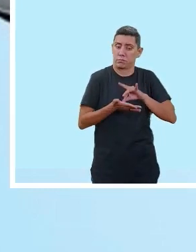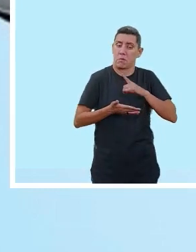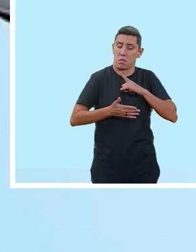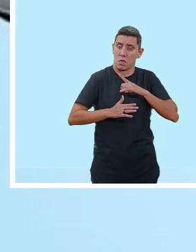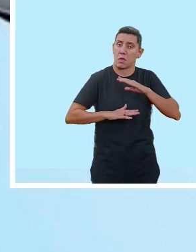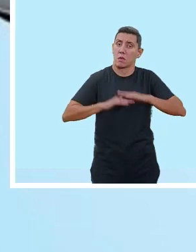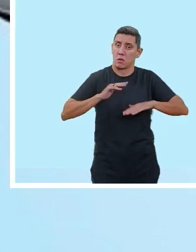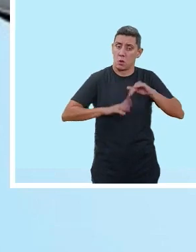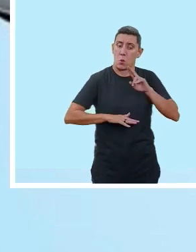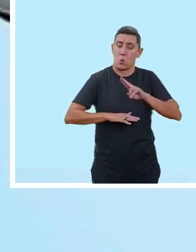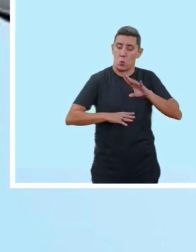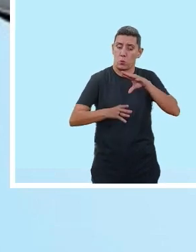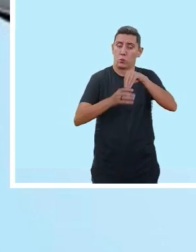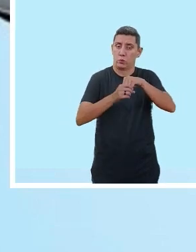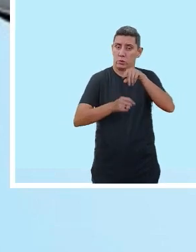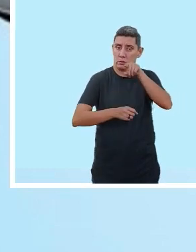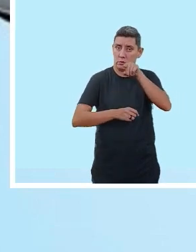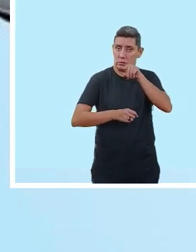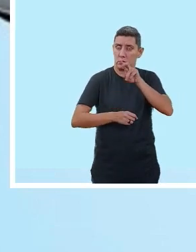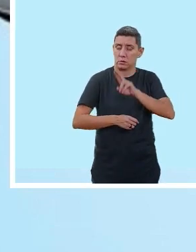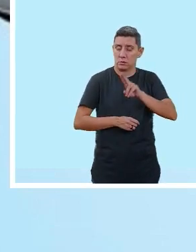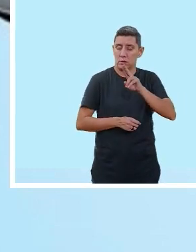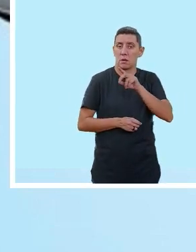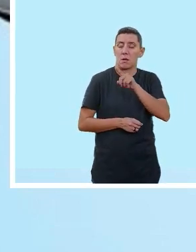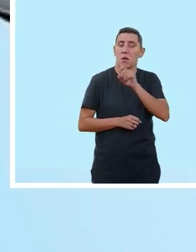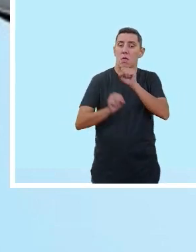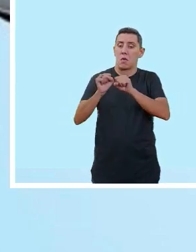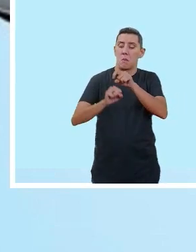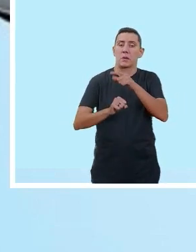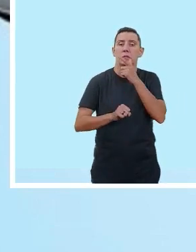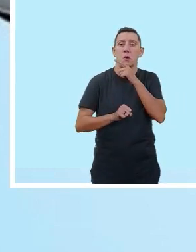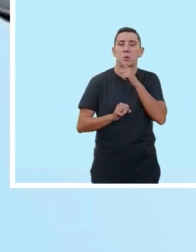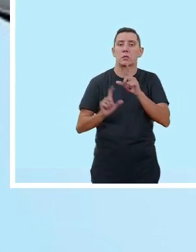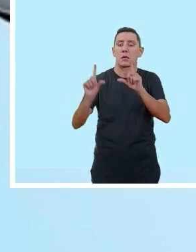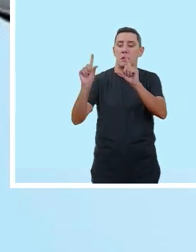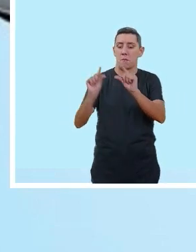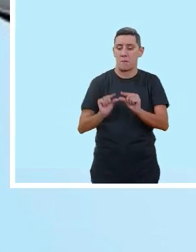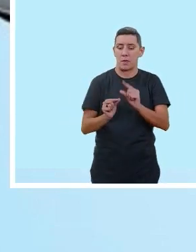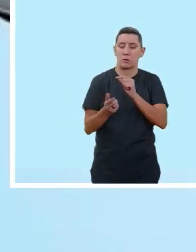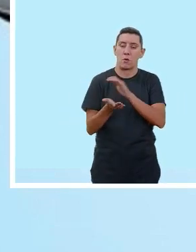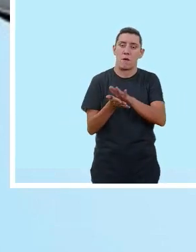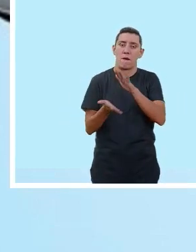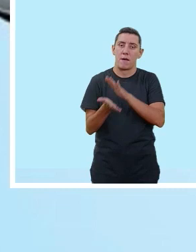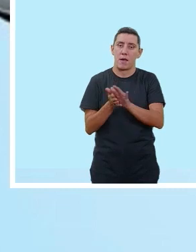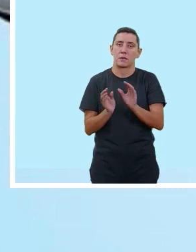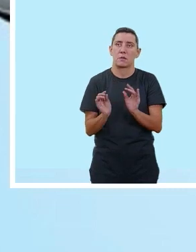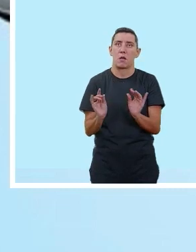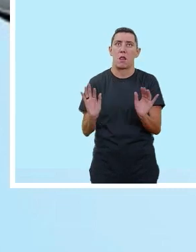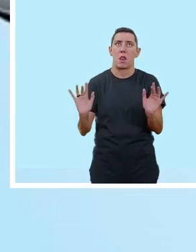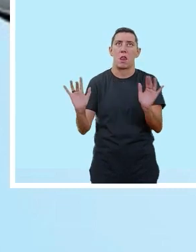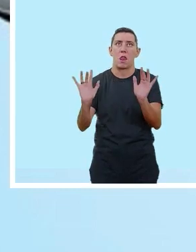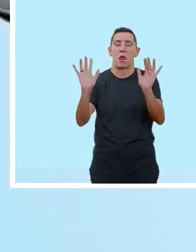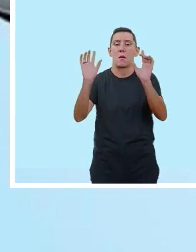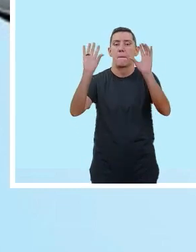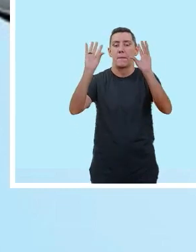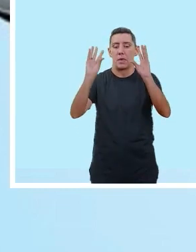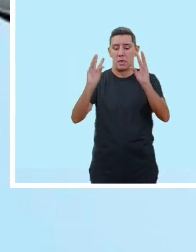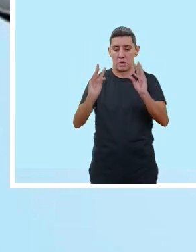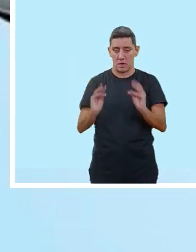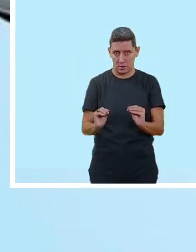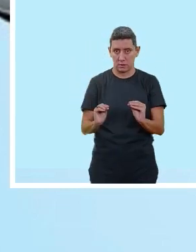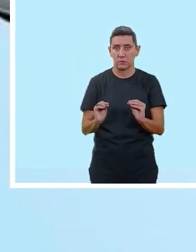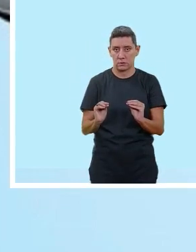utiliza para que com isso os nossos clientes consigam fazer a redução da sua emissão de gases